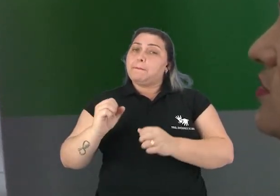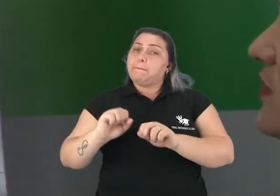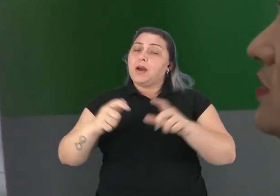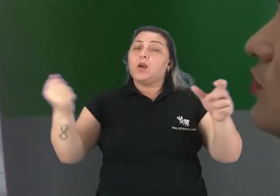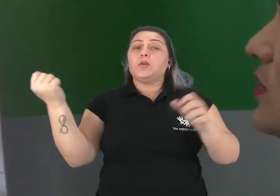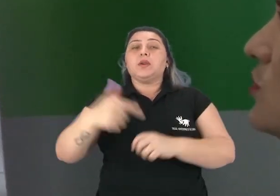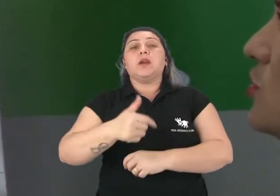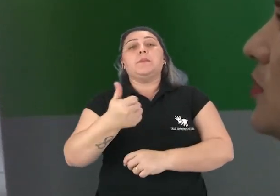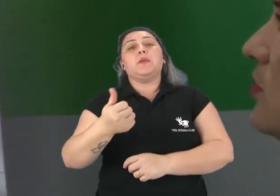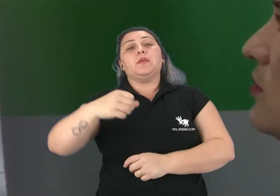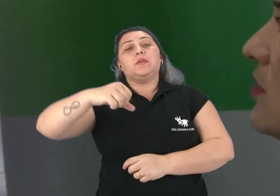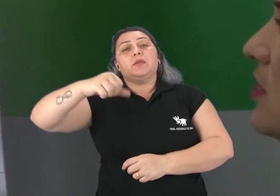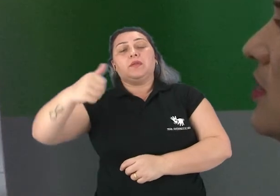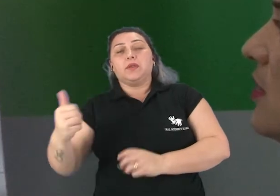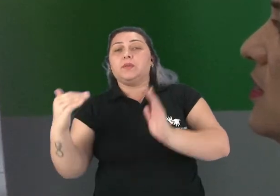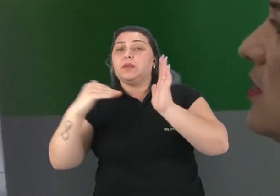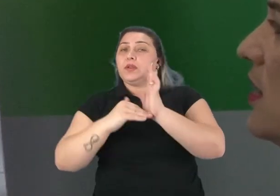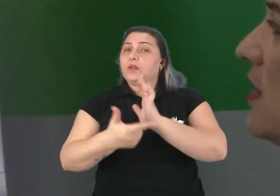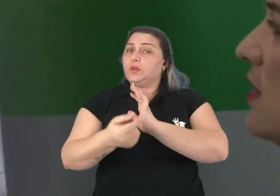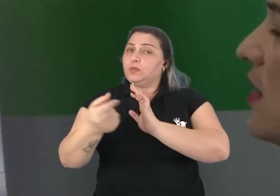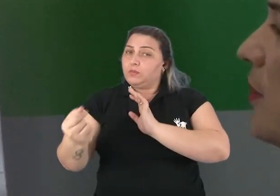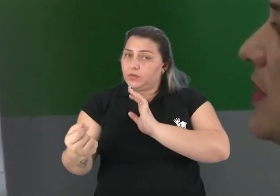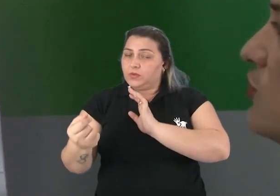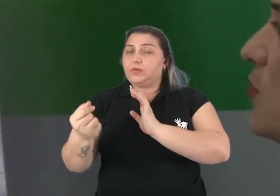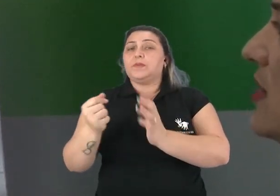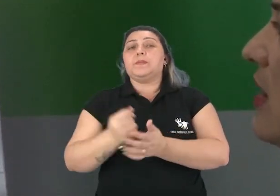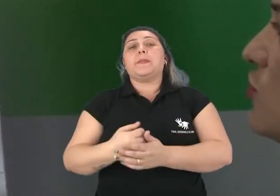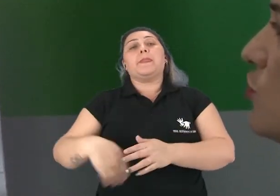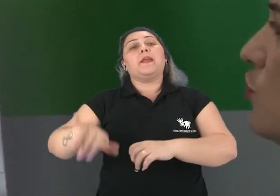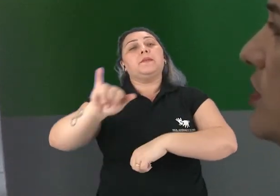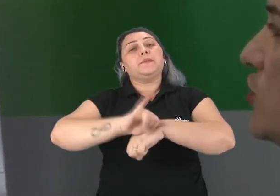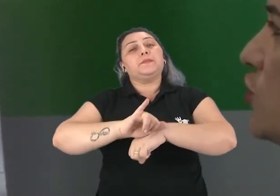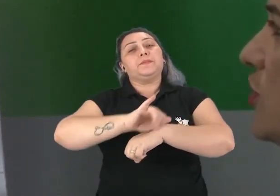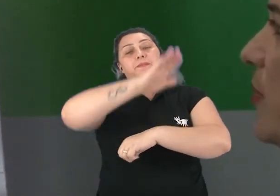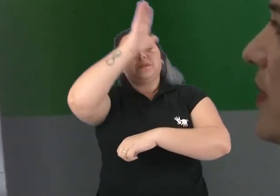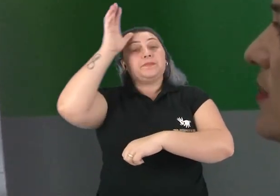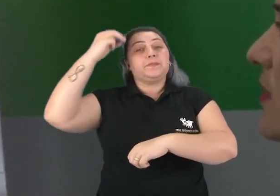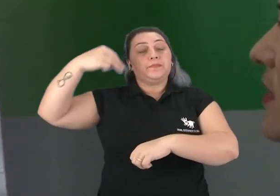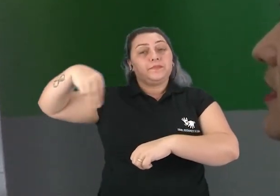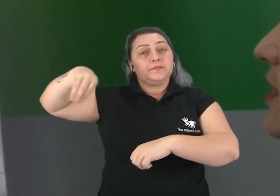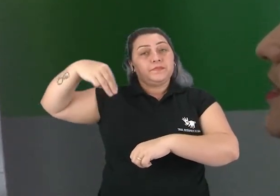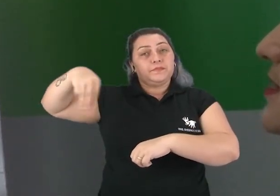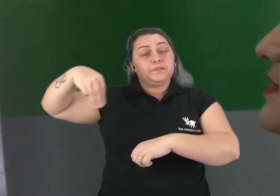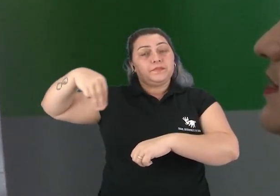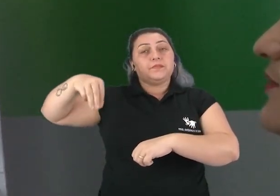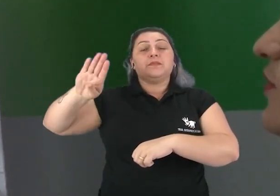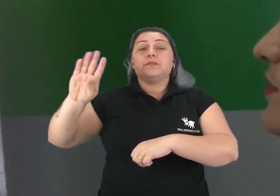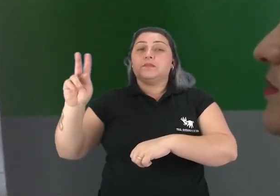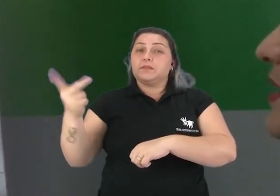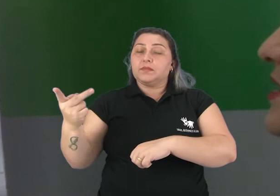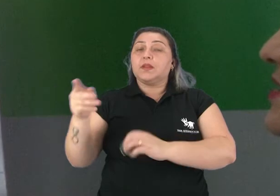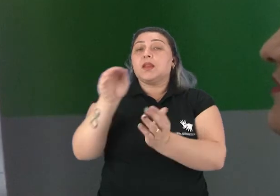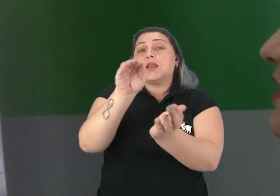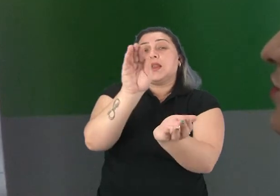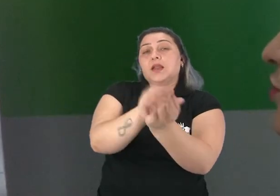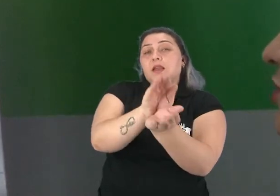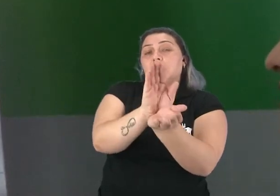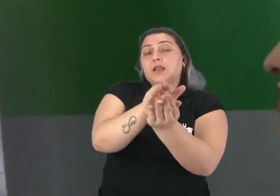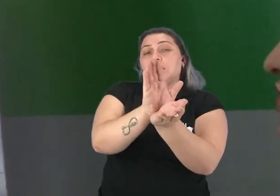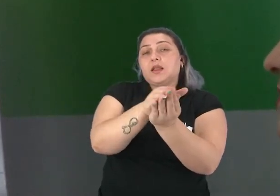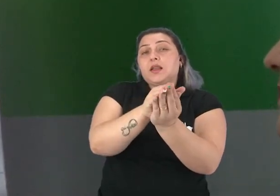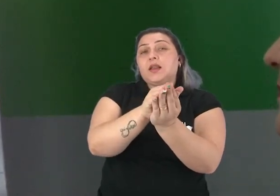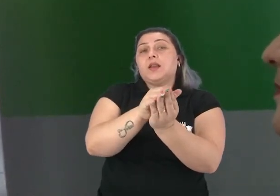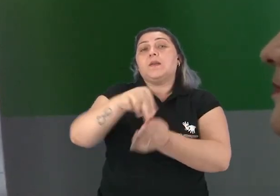de 1991 a 2000, né? Capital de Manaus, Curitiba e Recife, ó. Recife, que é